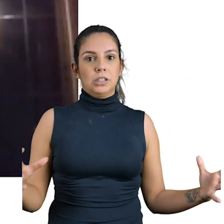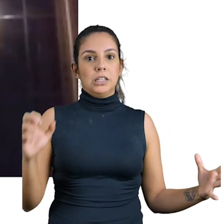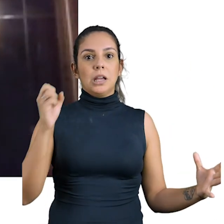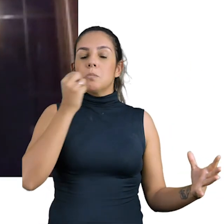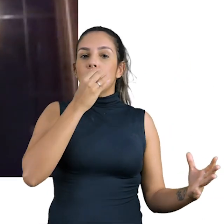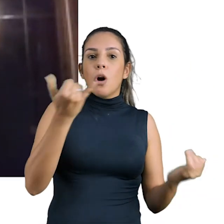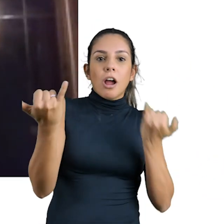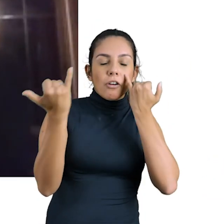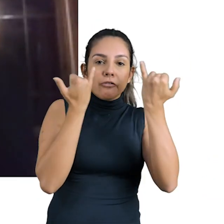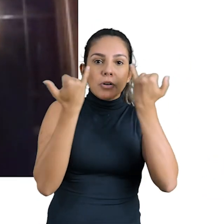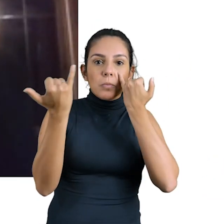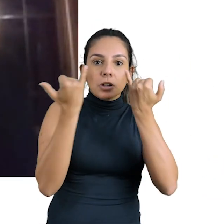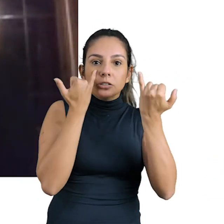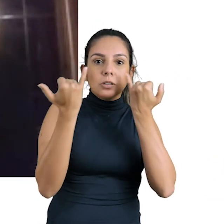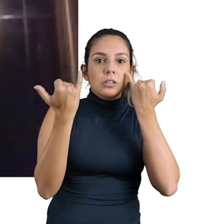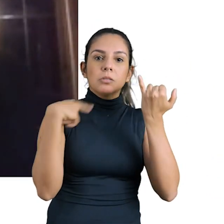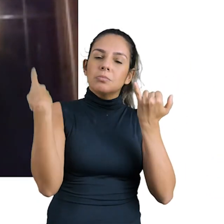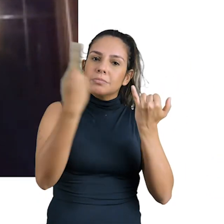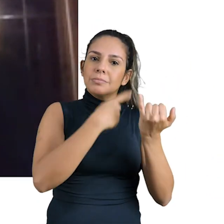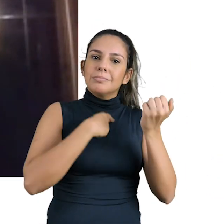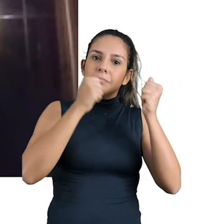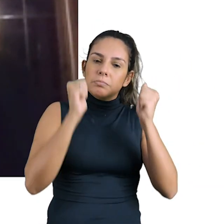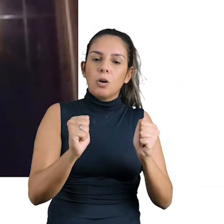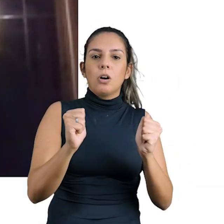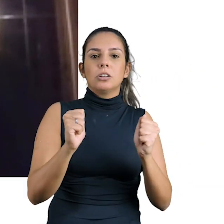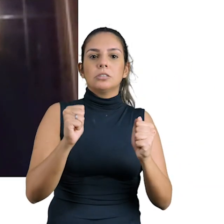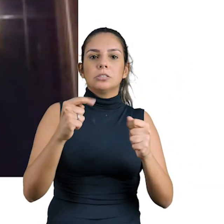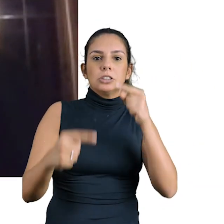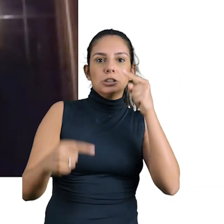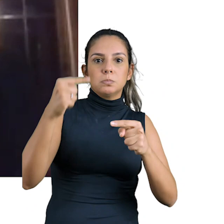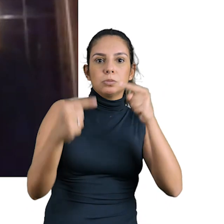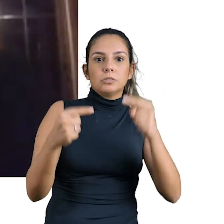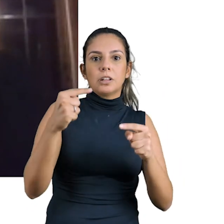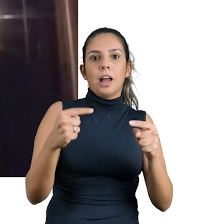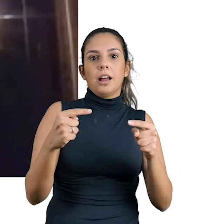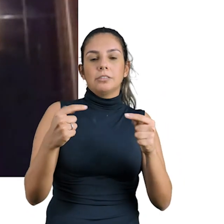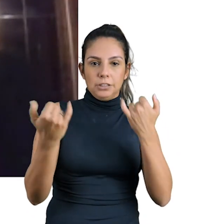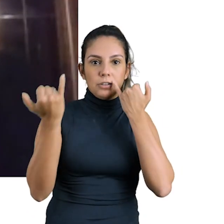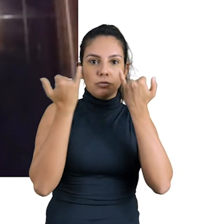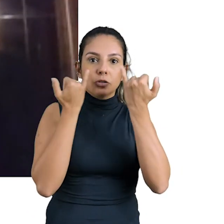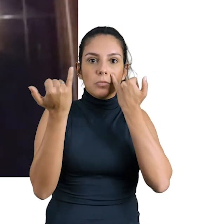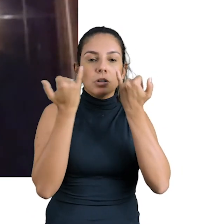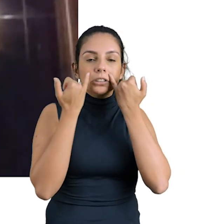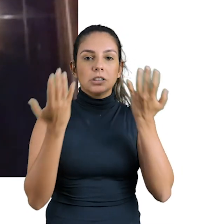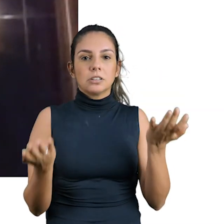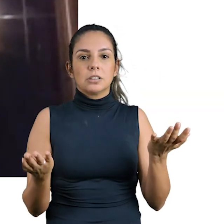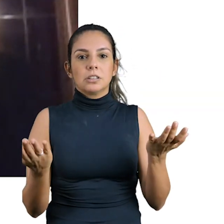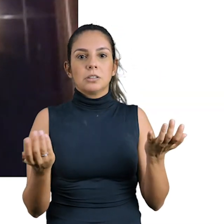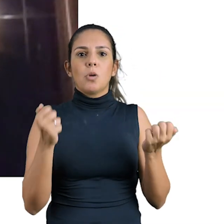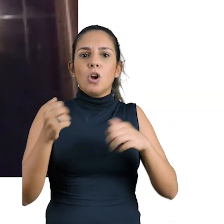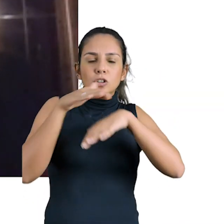as informações, se forem boas informações e de qualidade, talvez a gente possa disputar o espaço das